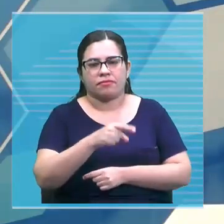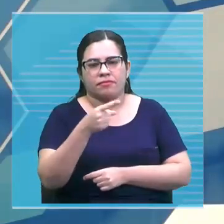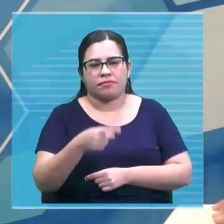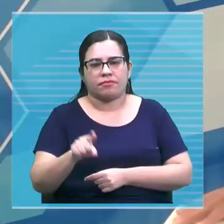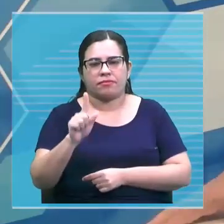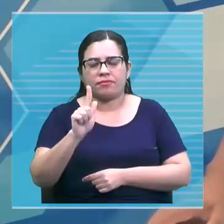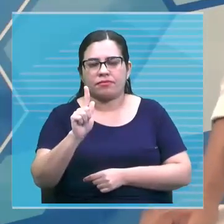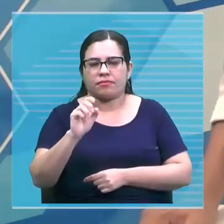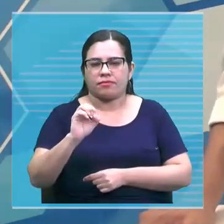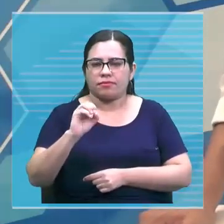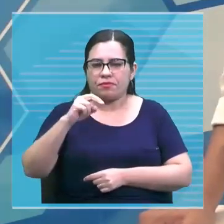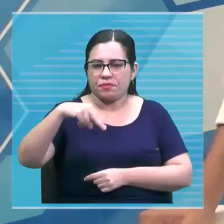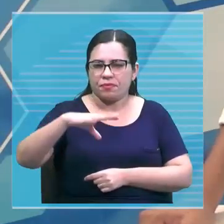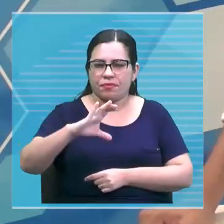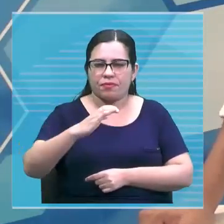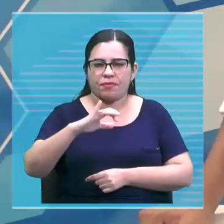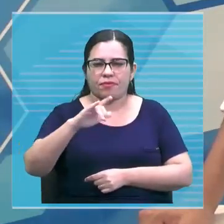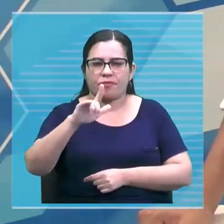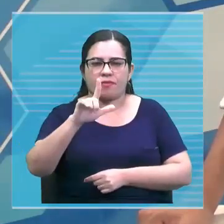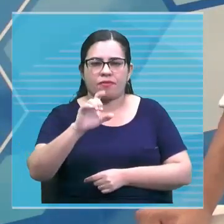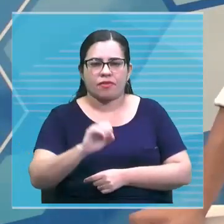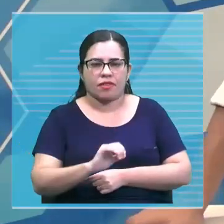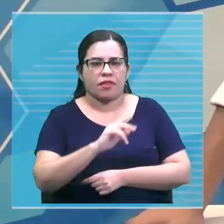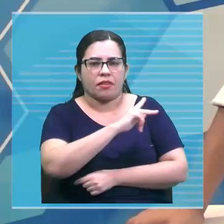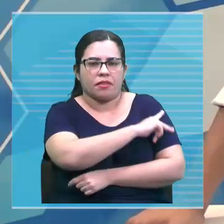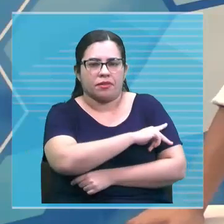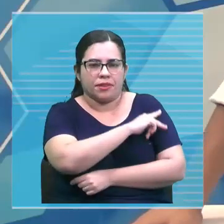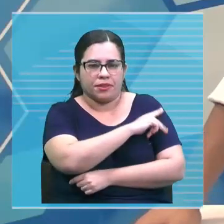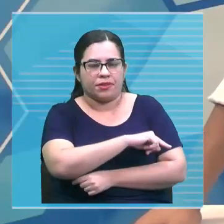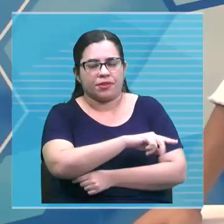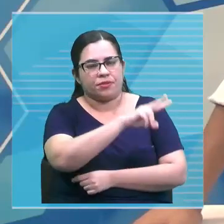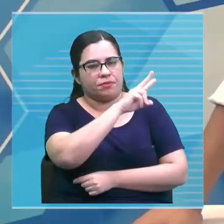segundo ano B muito bem